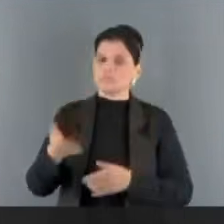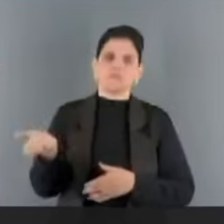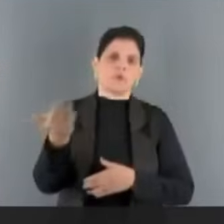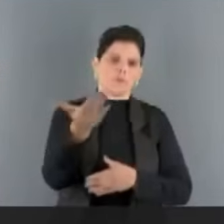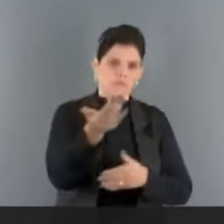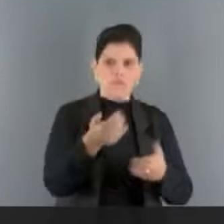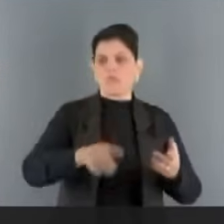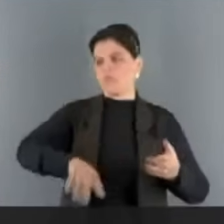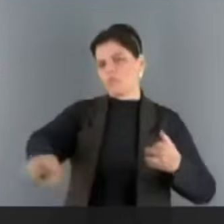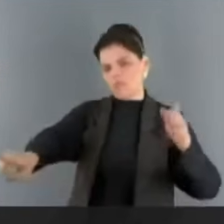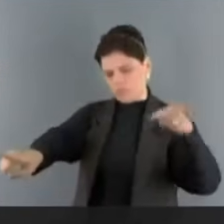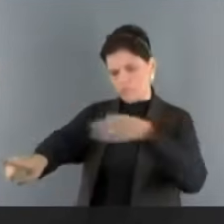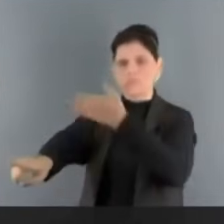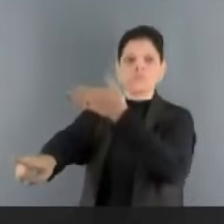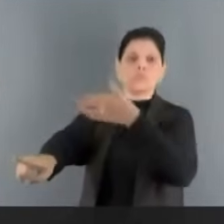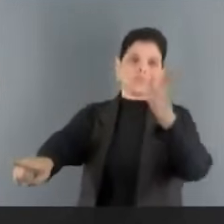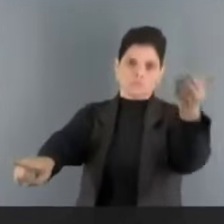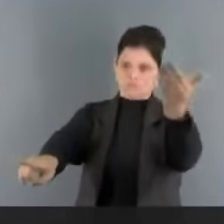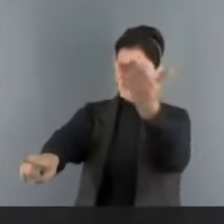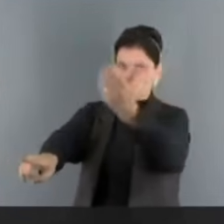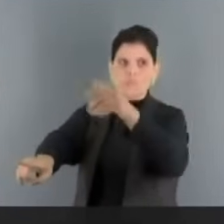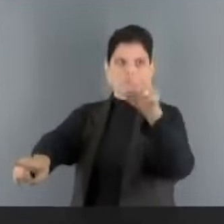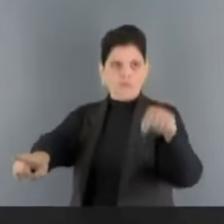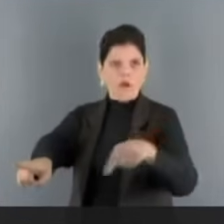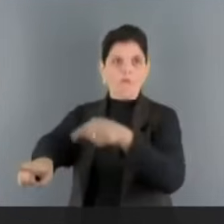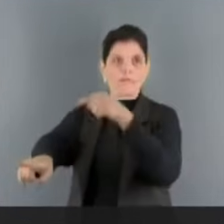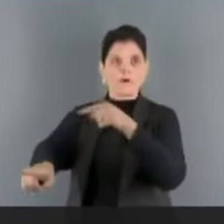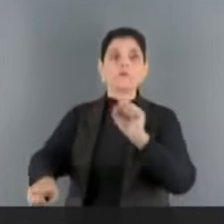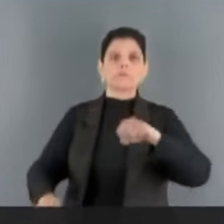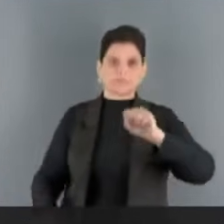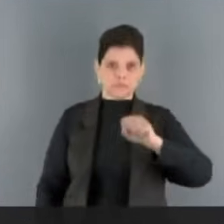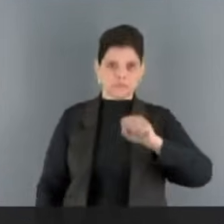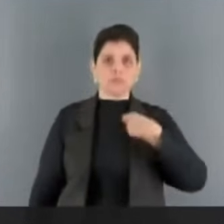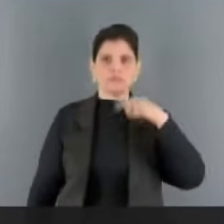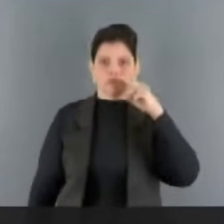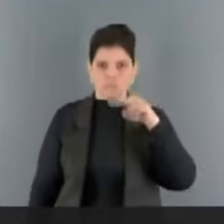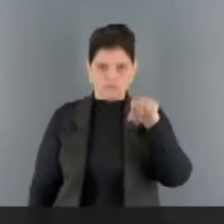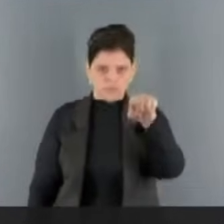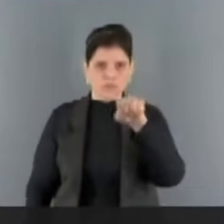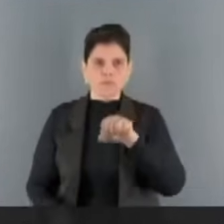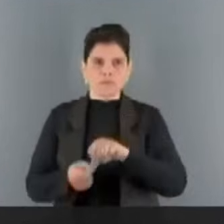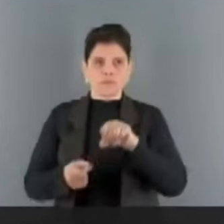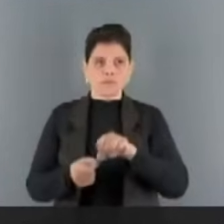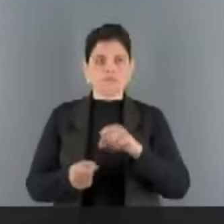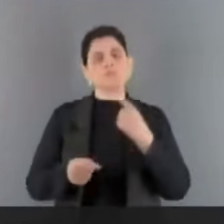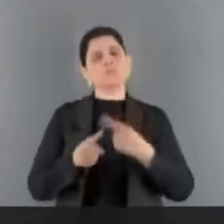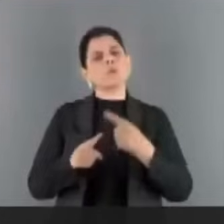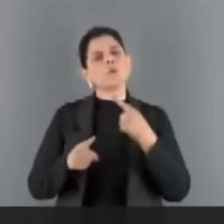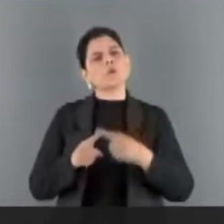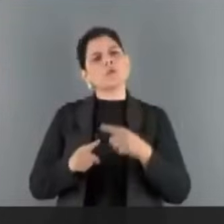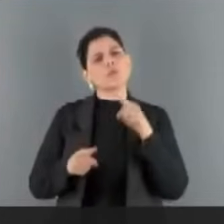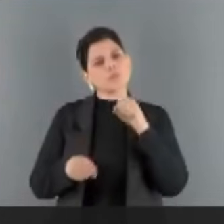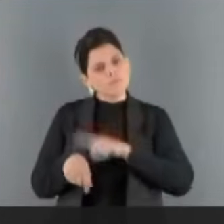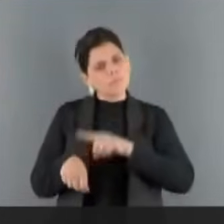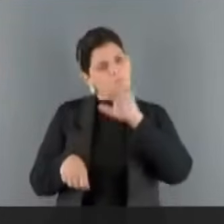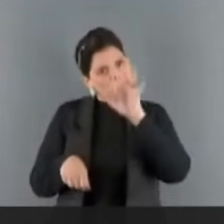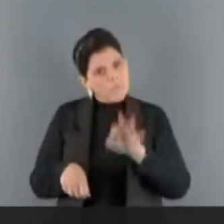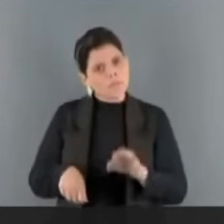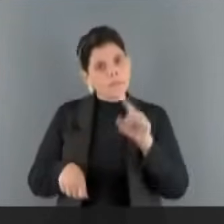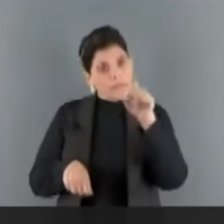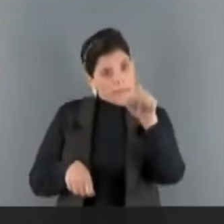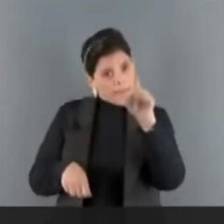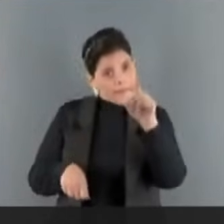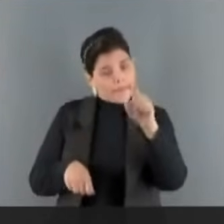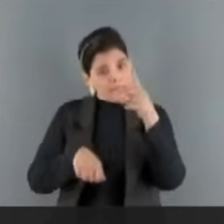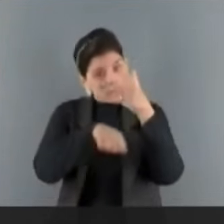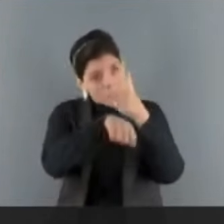descerem, não é? E aí, inclusive, aponta em algum momento ali a escada. Por que que naquele momento e nessa imagem, de